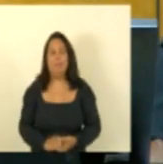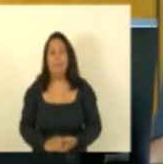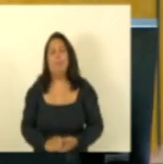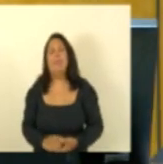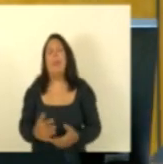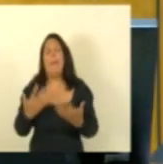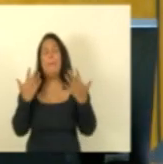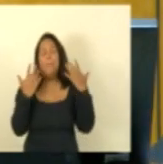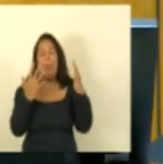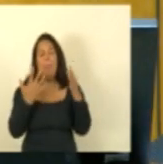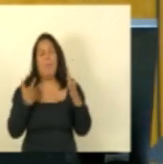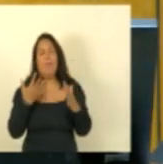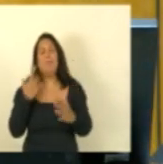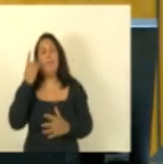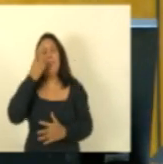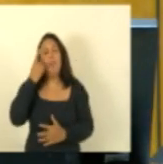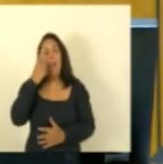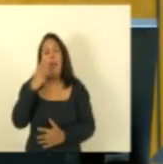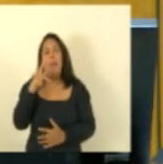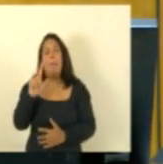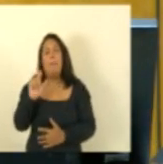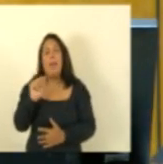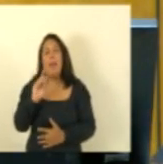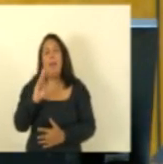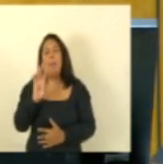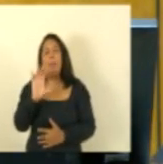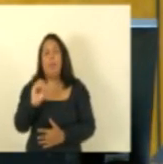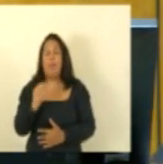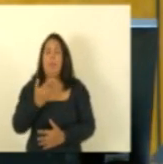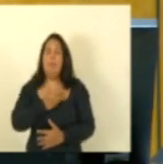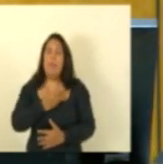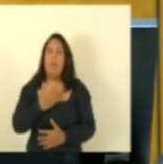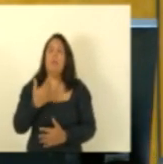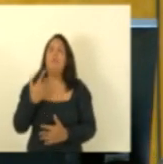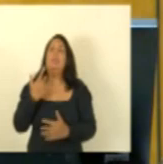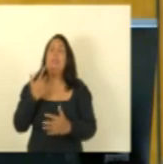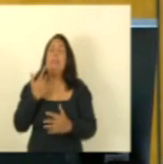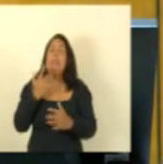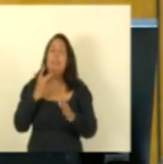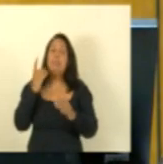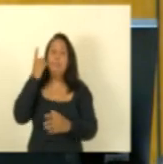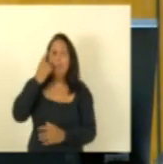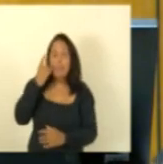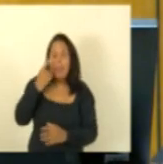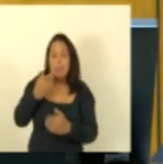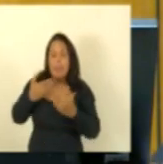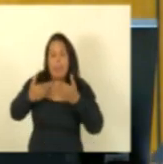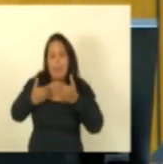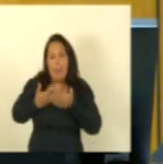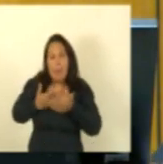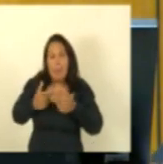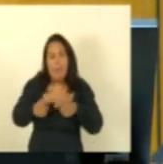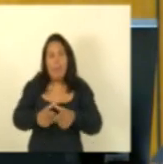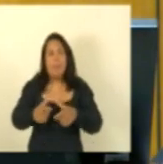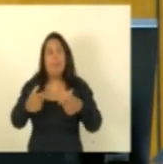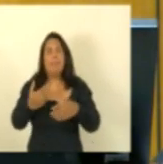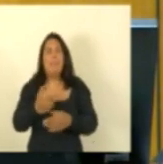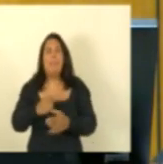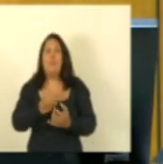família do nosso querido amigo deputado Pablo Muribeca, que amplia a sua família com a chegada desse